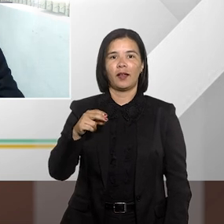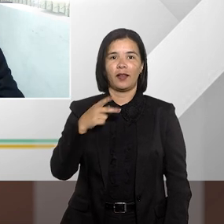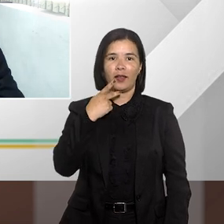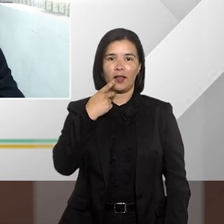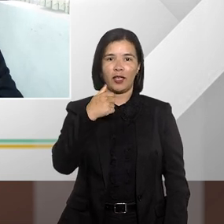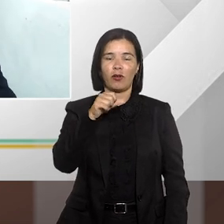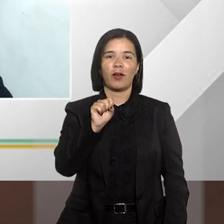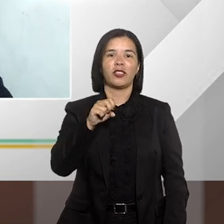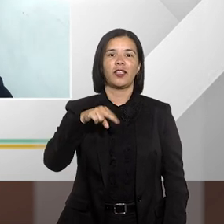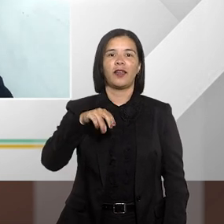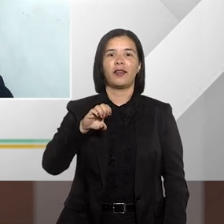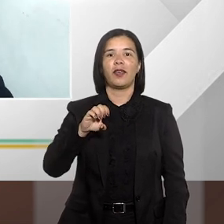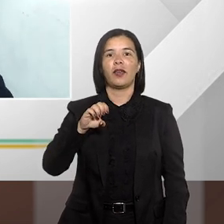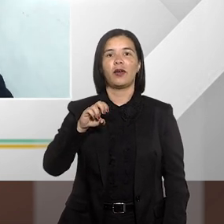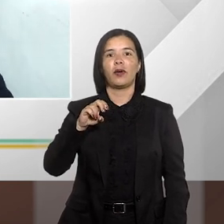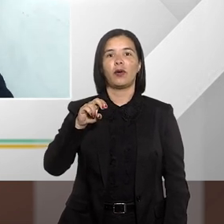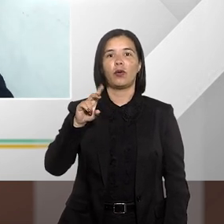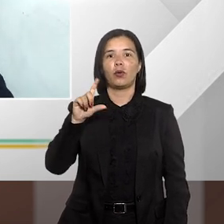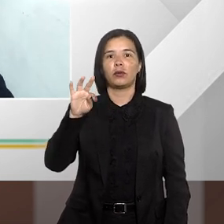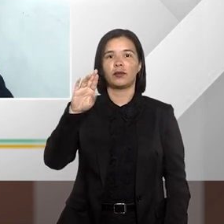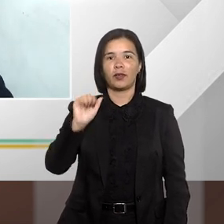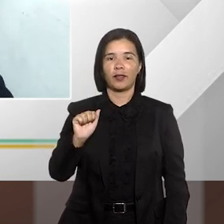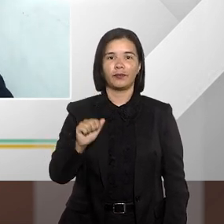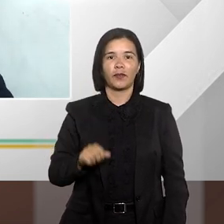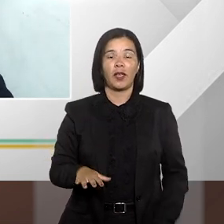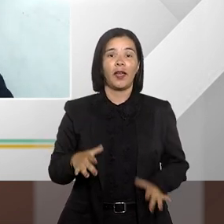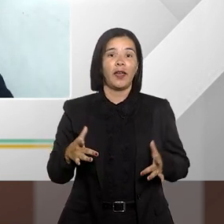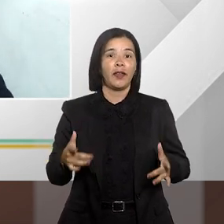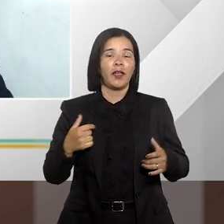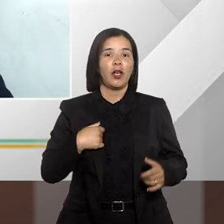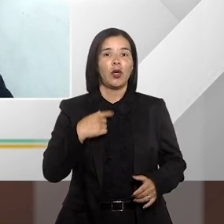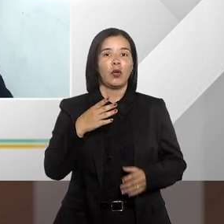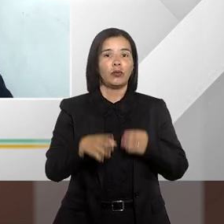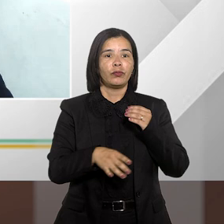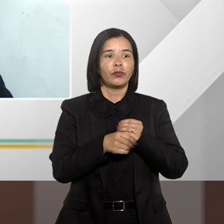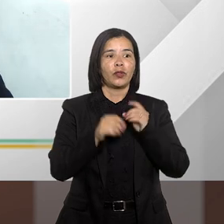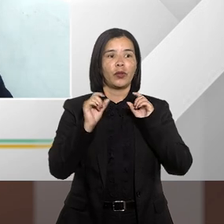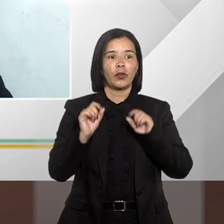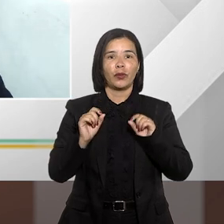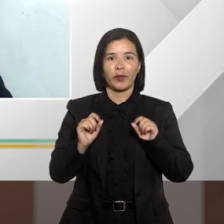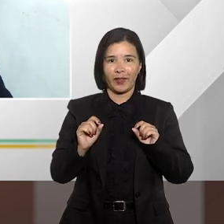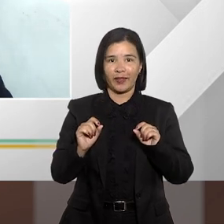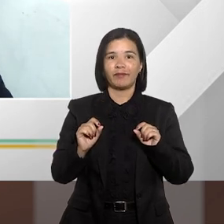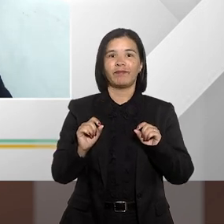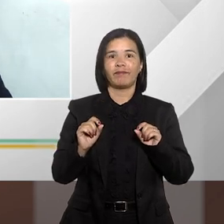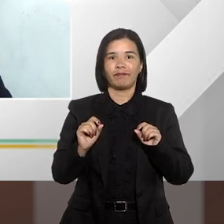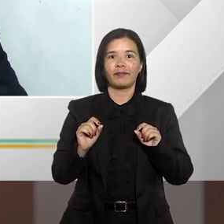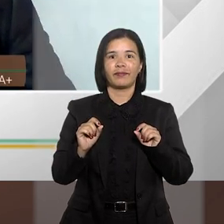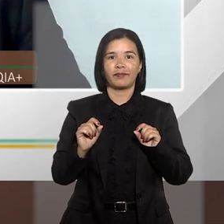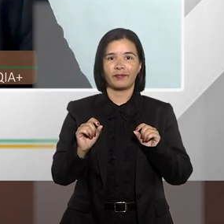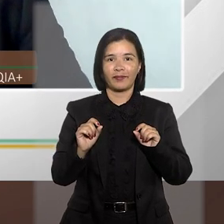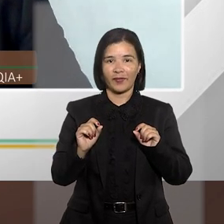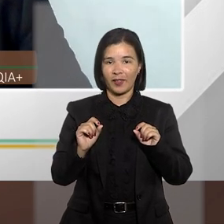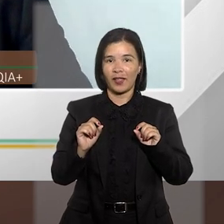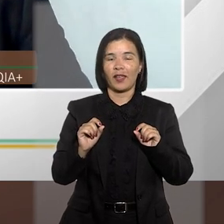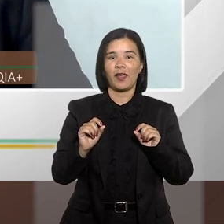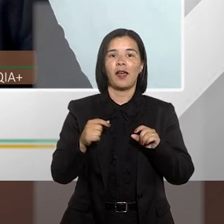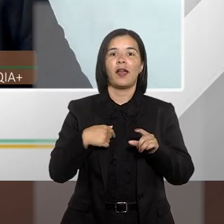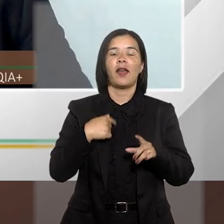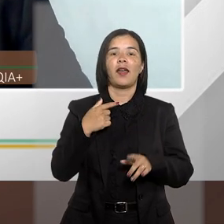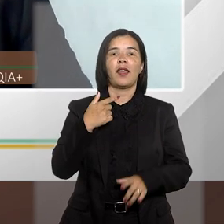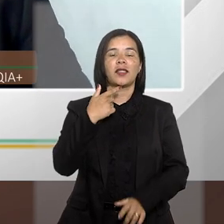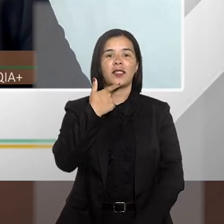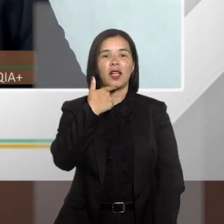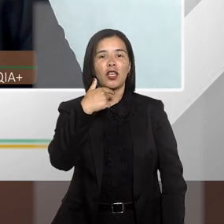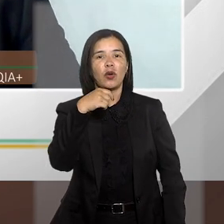Bom, eu acho que, Fátima, a gente pode começar pensando que a linguagem também é um lugar vivo, né? A